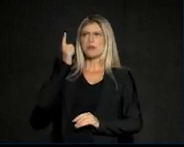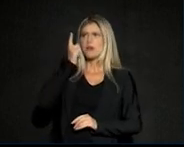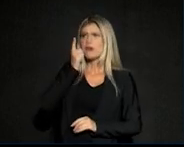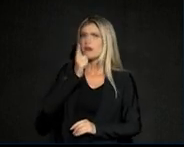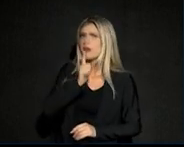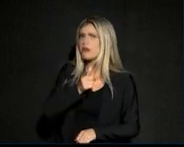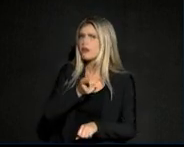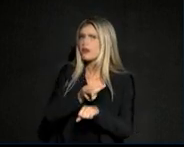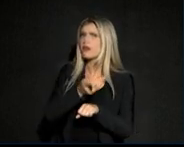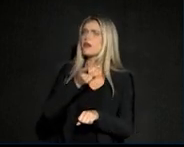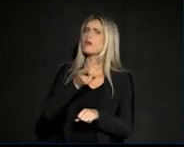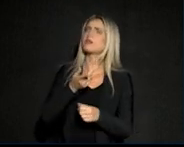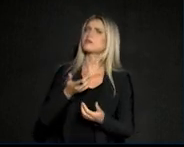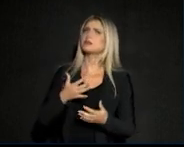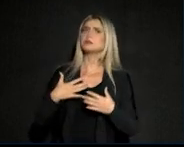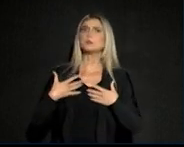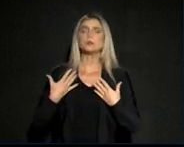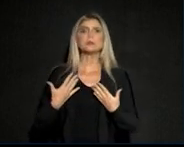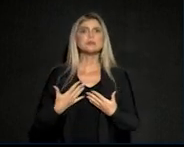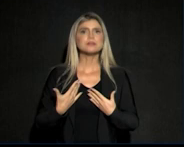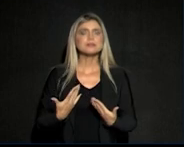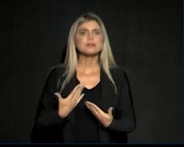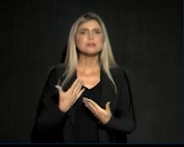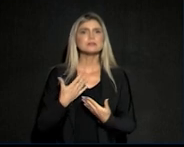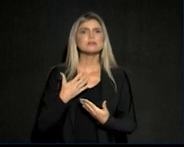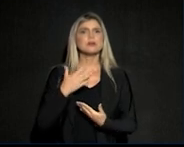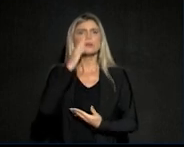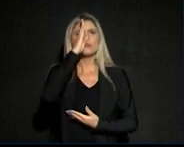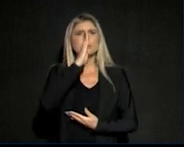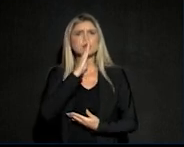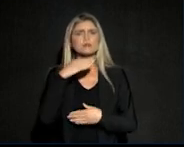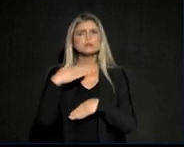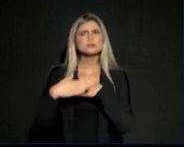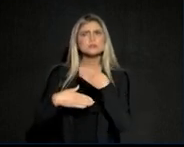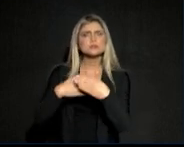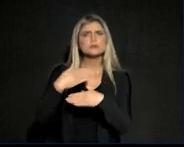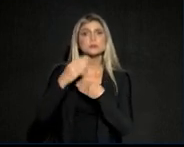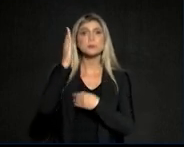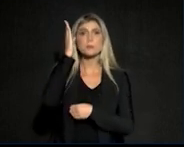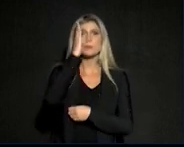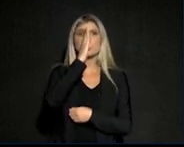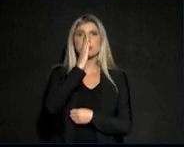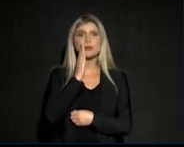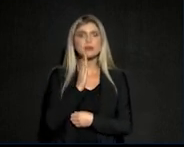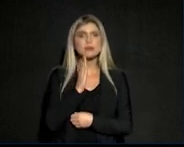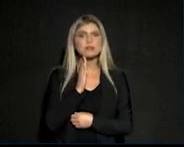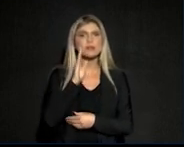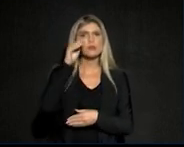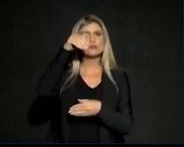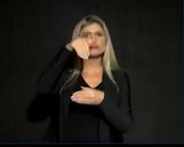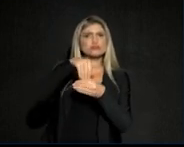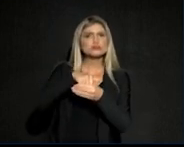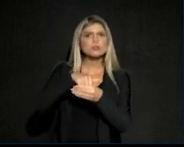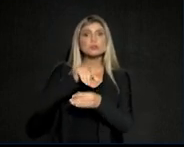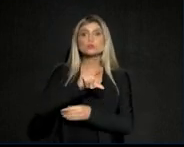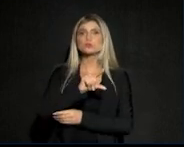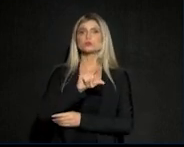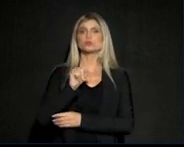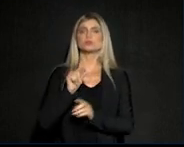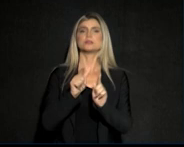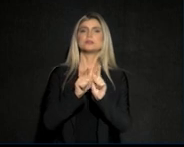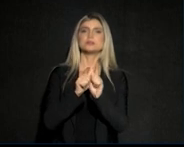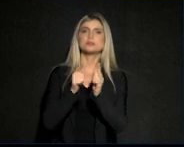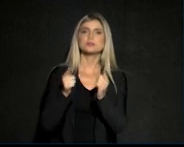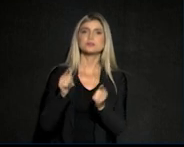e de forma espontânea ou um banco de desenvolvimento brasileiro no ano de eleição foi eleito por uma revista europeia Como olhar